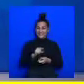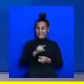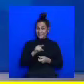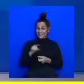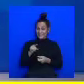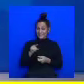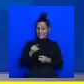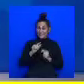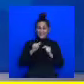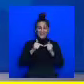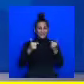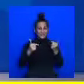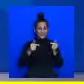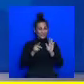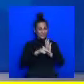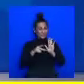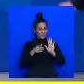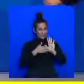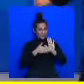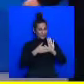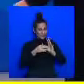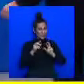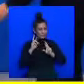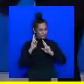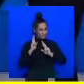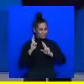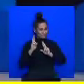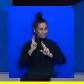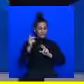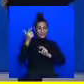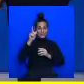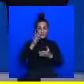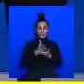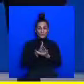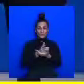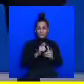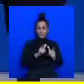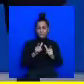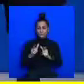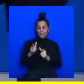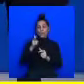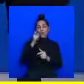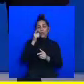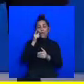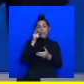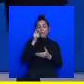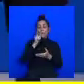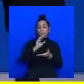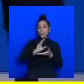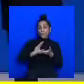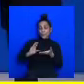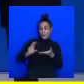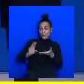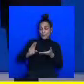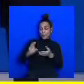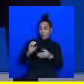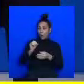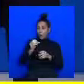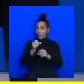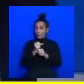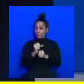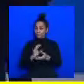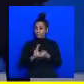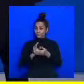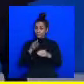E aí, a sorte estava na sua aposta, era o que você esperava? Após a apuração, você poderá saber de onde são as apostas vencedoras ou se o prêmio